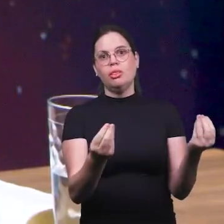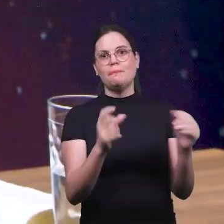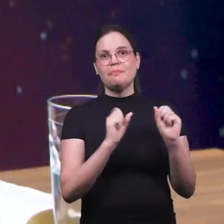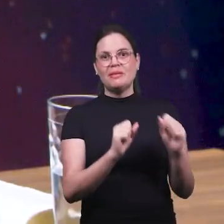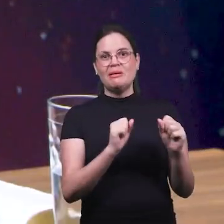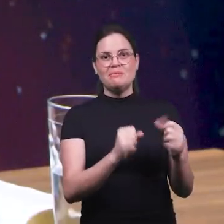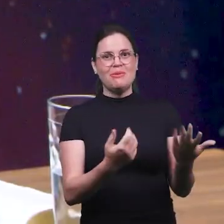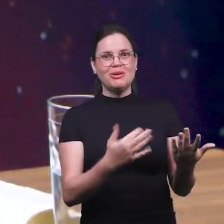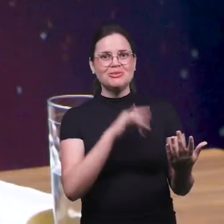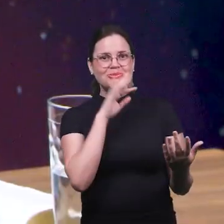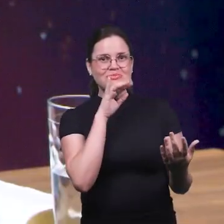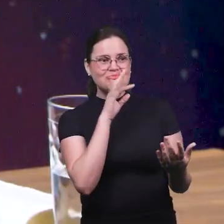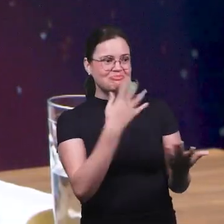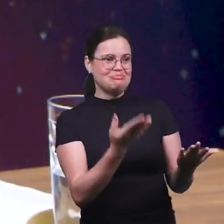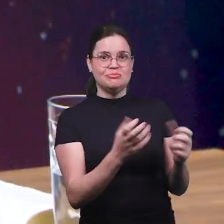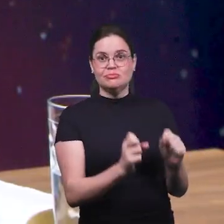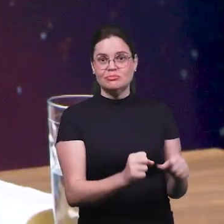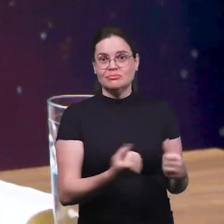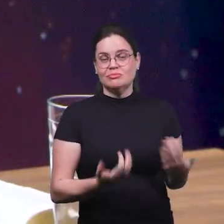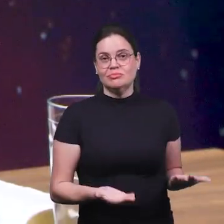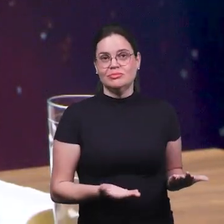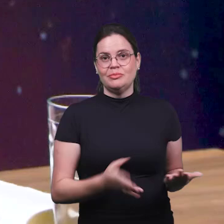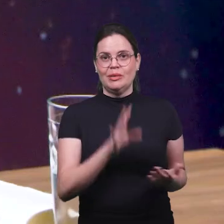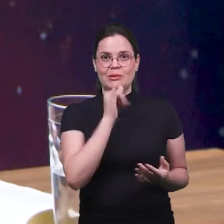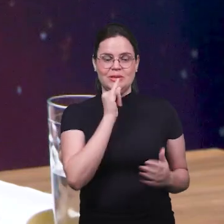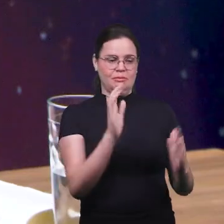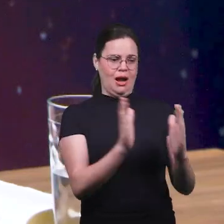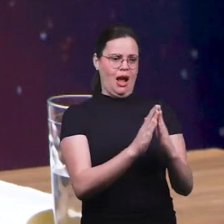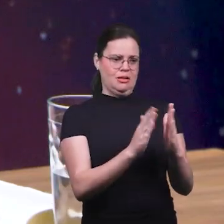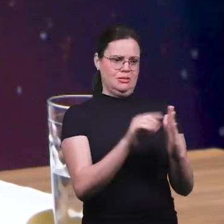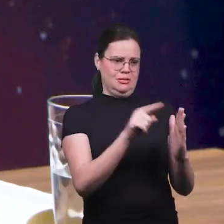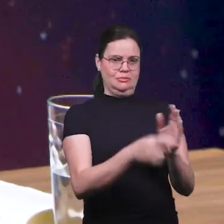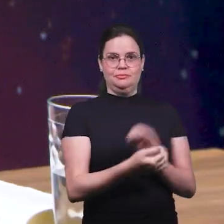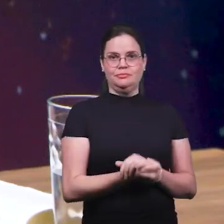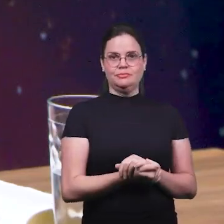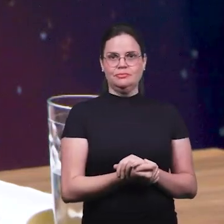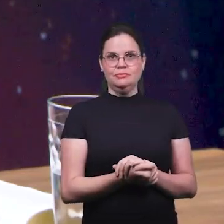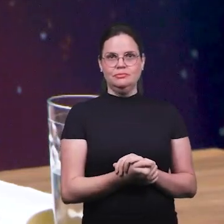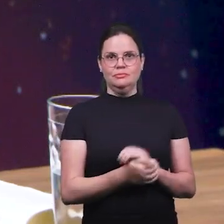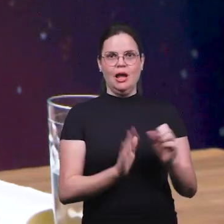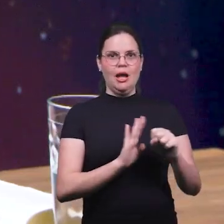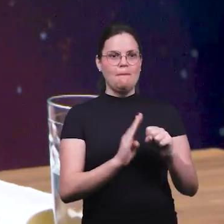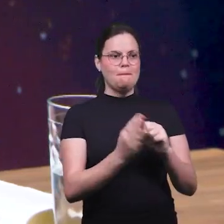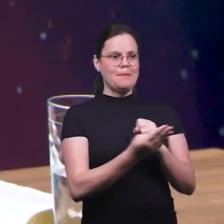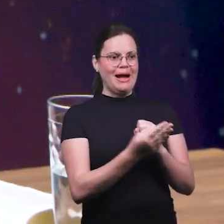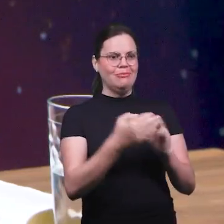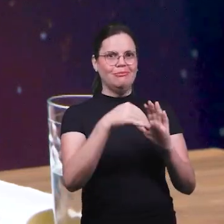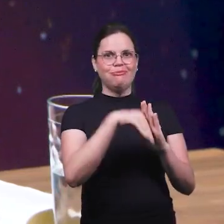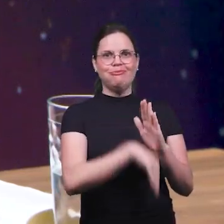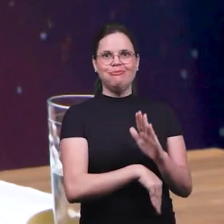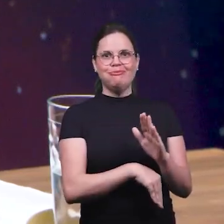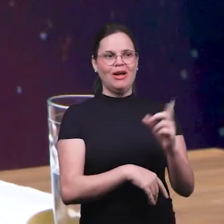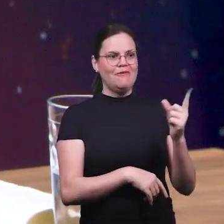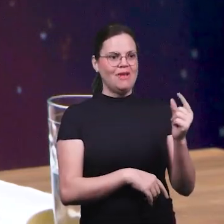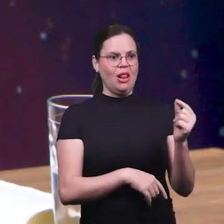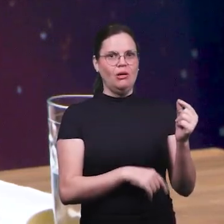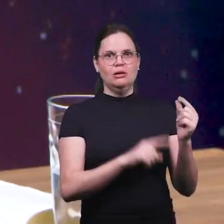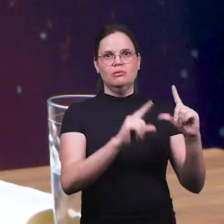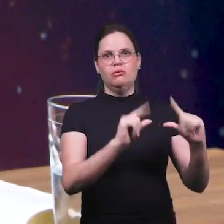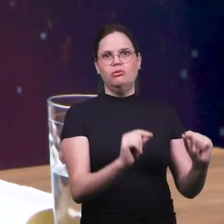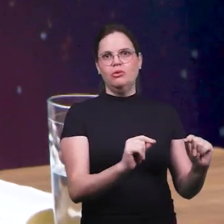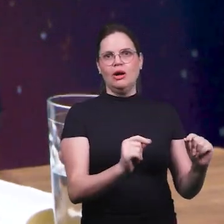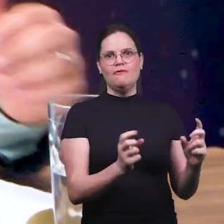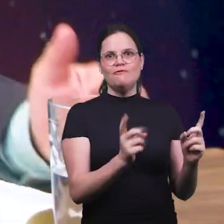valor desse mundo, né? Então você tem lá uma casa e aquela casa, aquele bairro se desvalorizou, então a sua herança está relativizada